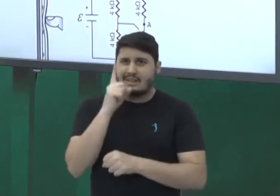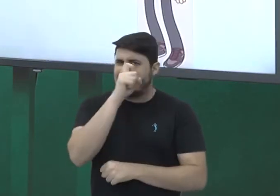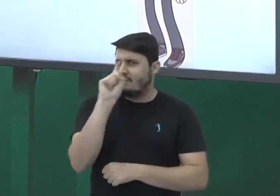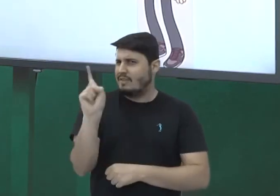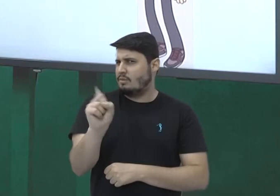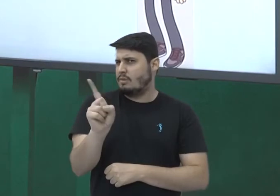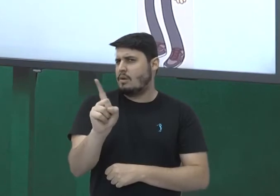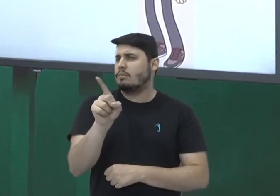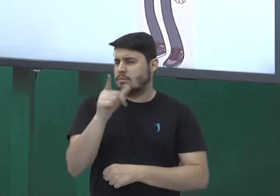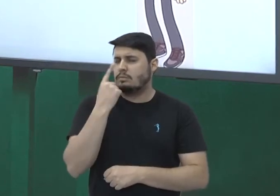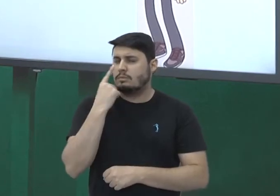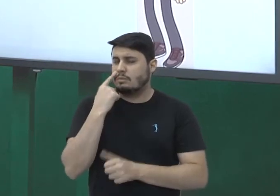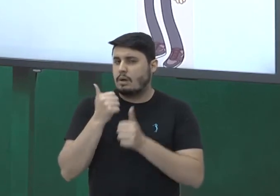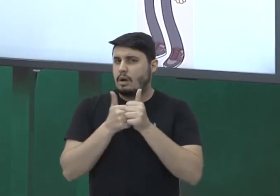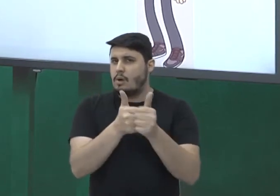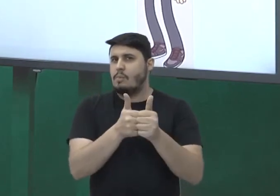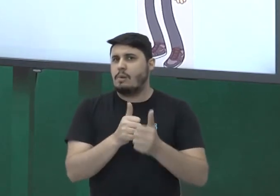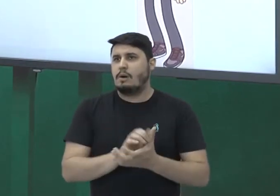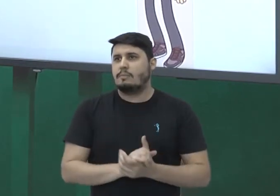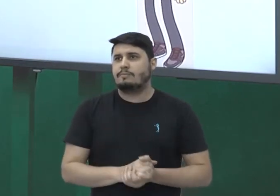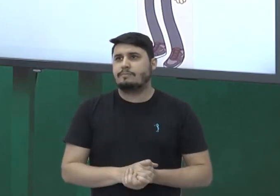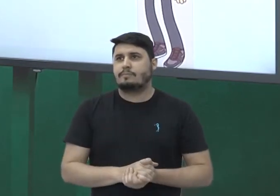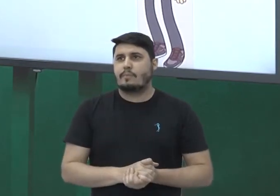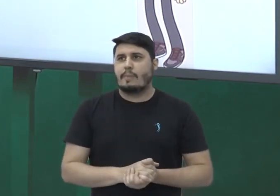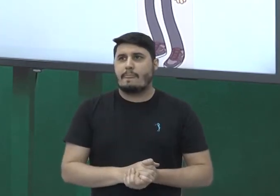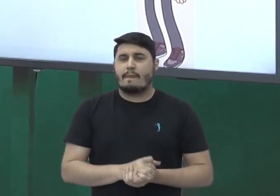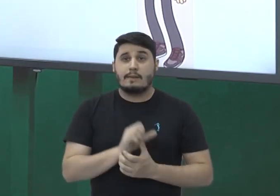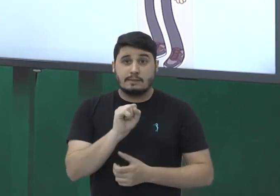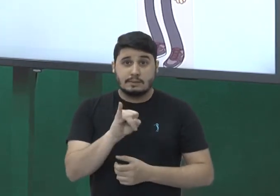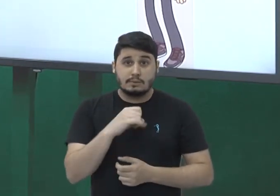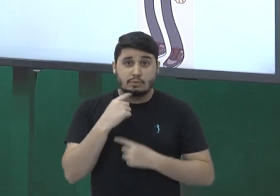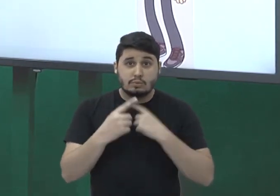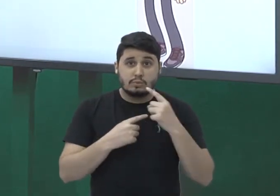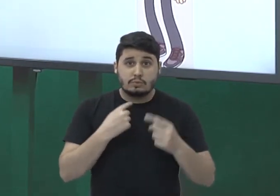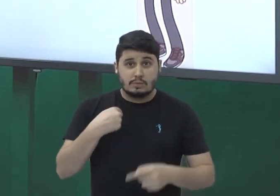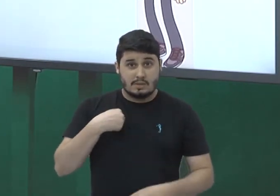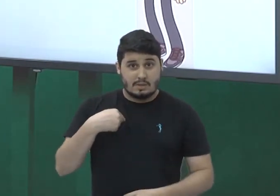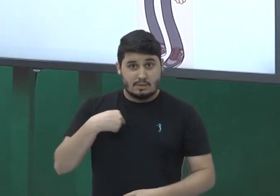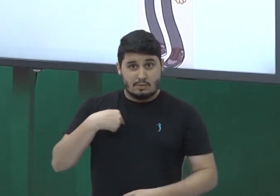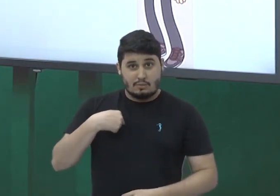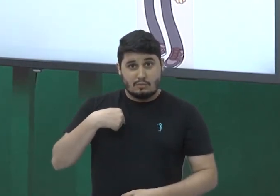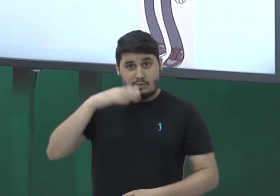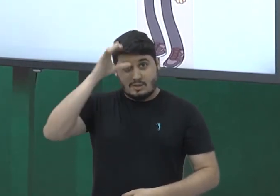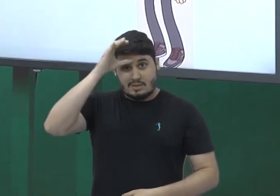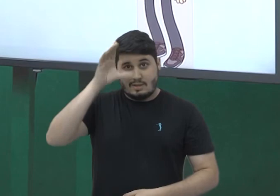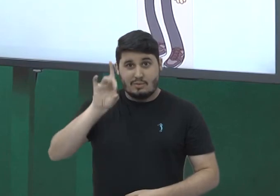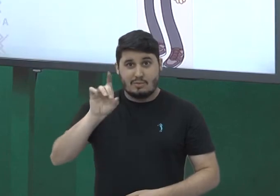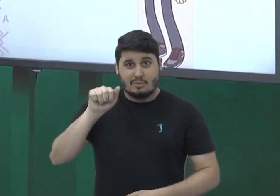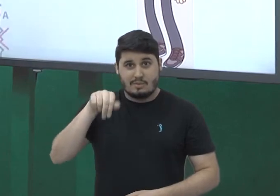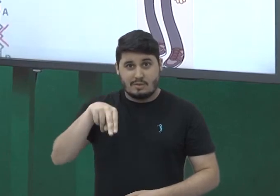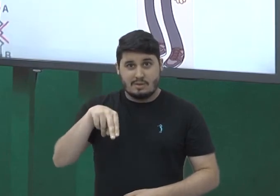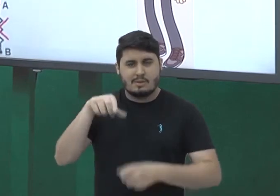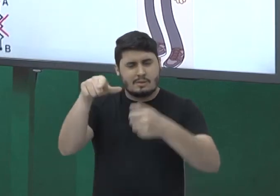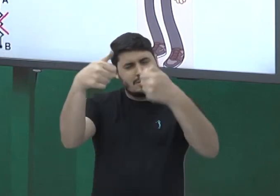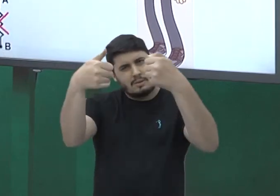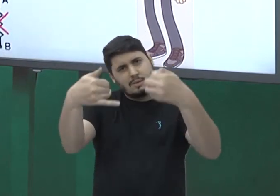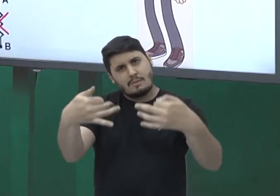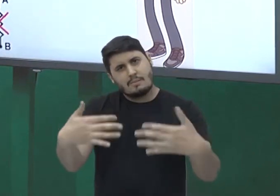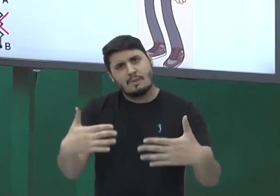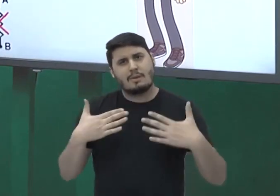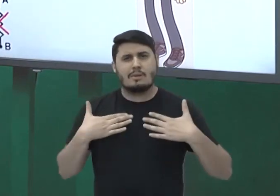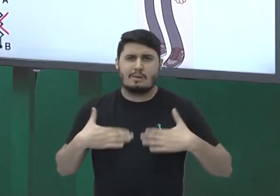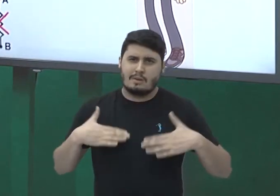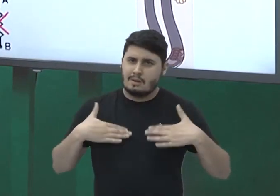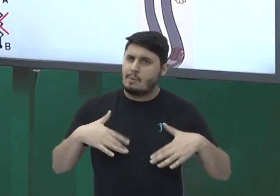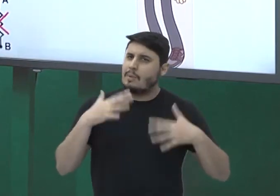aí. Pessoal, se tu está com dúvida, Tio Dan explica para tu, certo? Presta atenção.